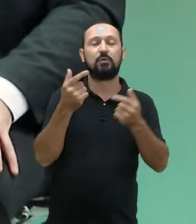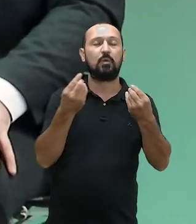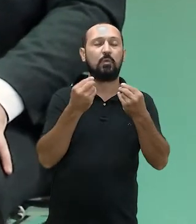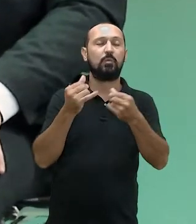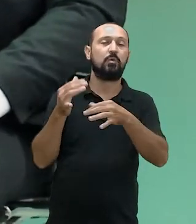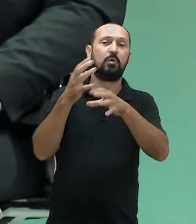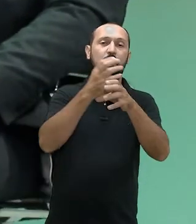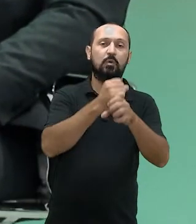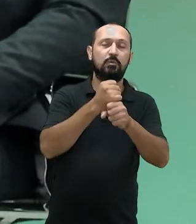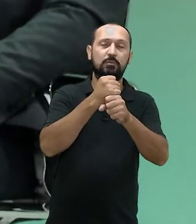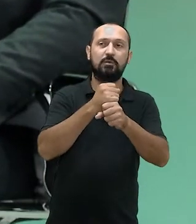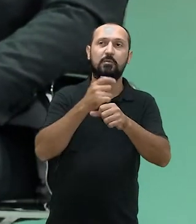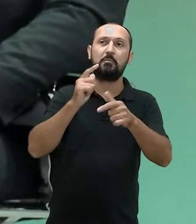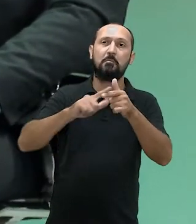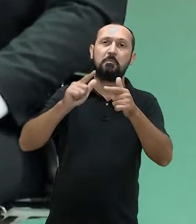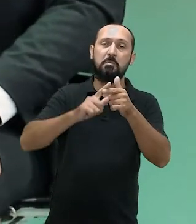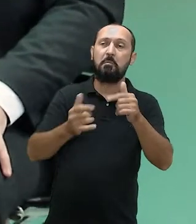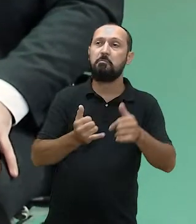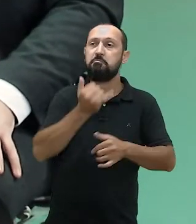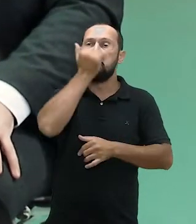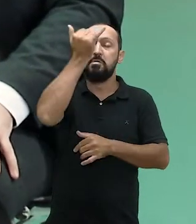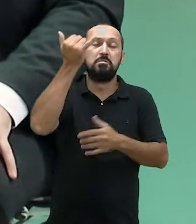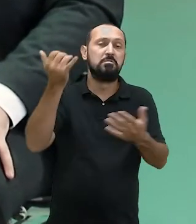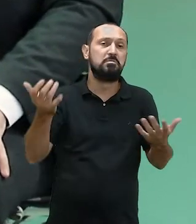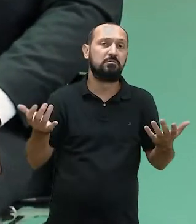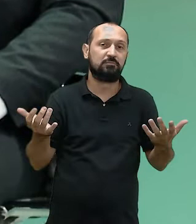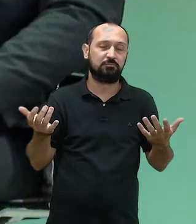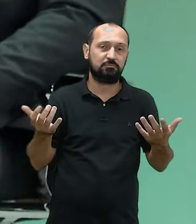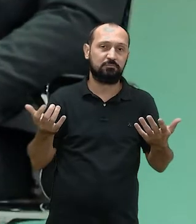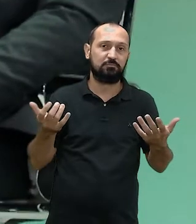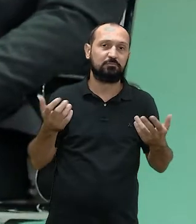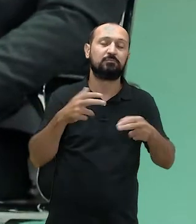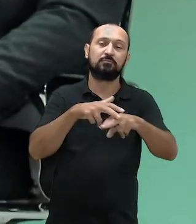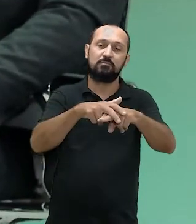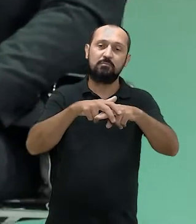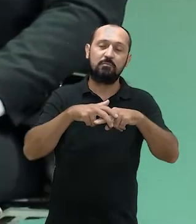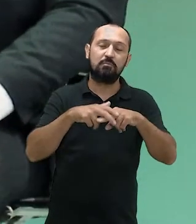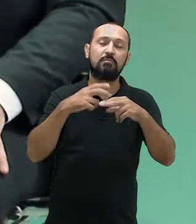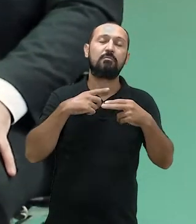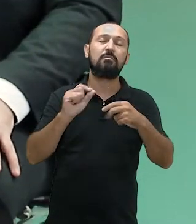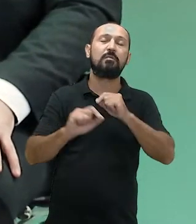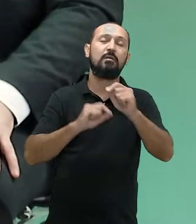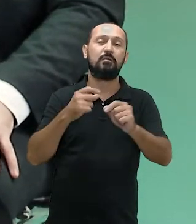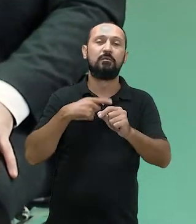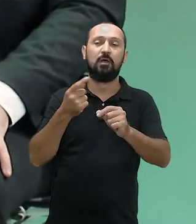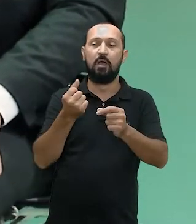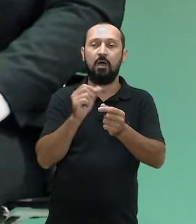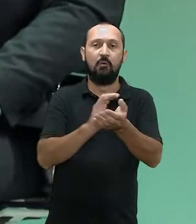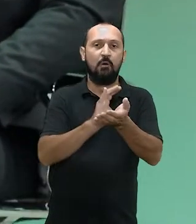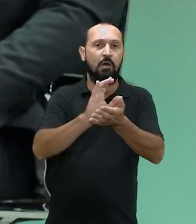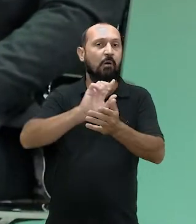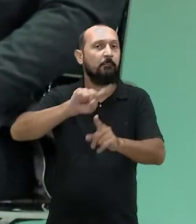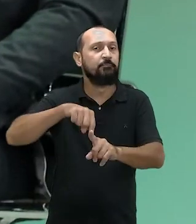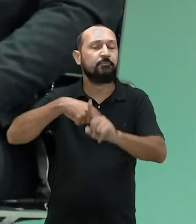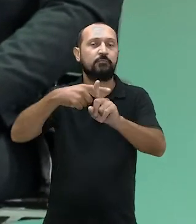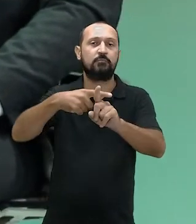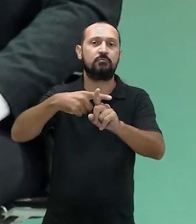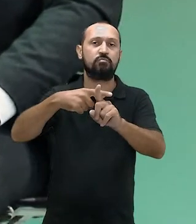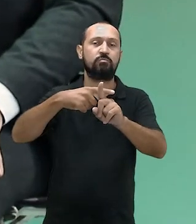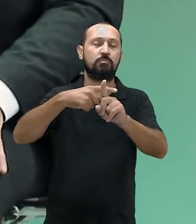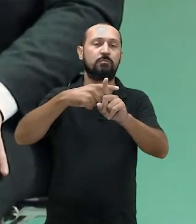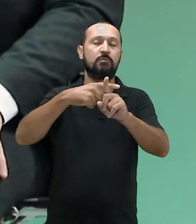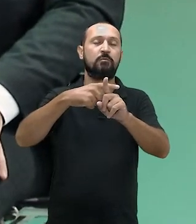o orçamento prever uma tragédia. Nesse ponto, para isso que existem os créditos adicionais. E, especialmente em